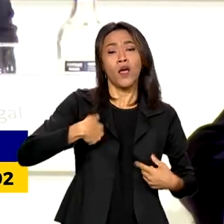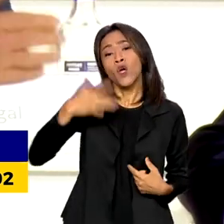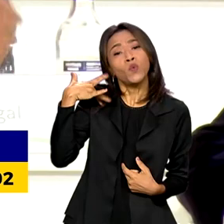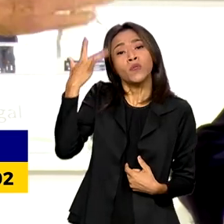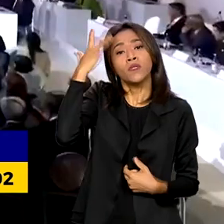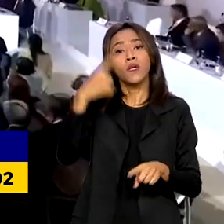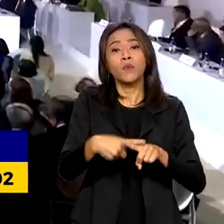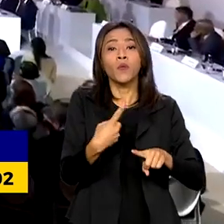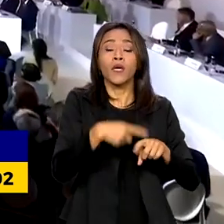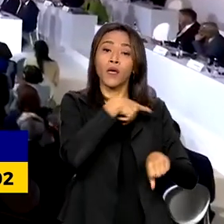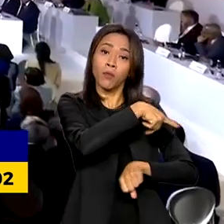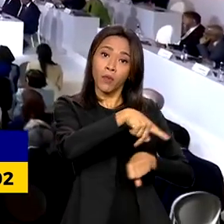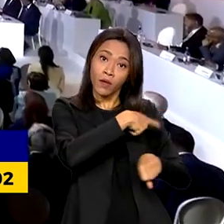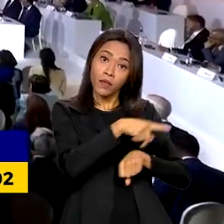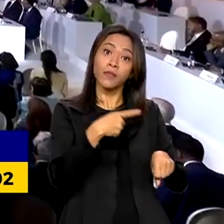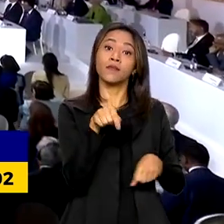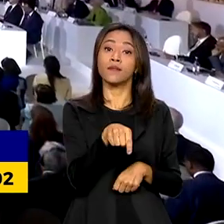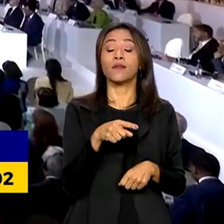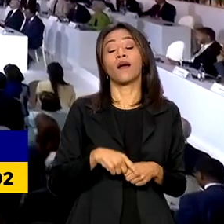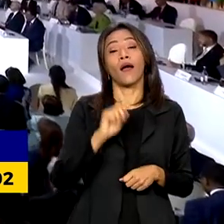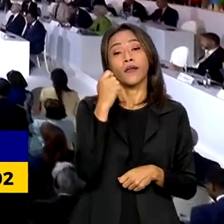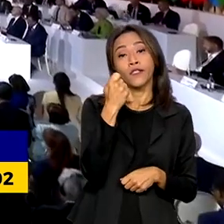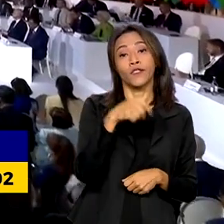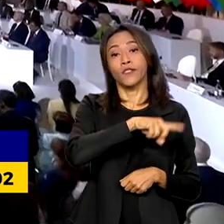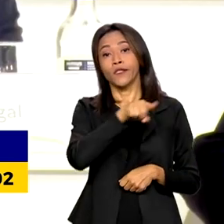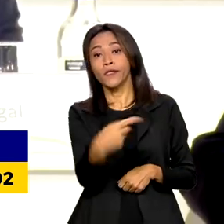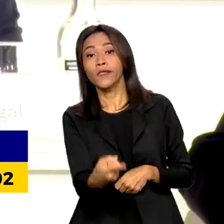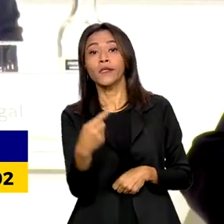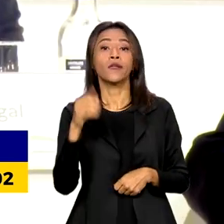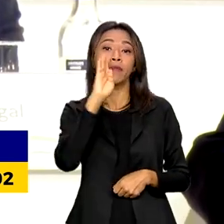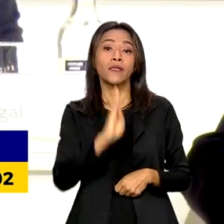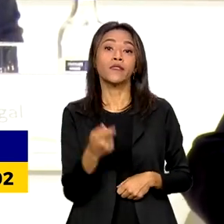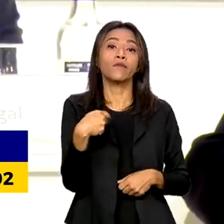Argentina têm que fazer comércio em dólar. Por que que eu tenho que comprar dólar?